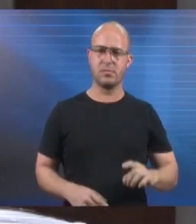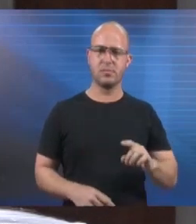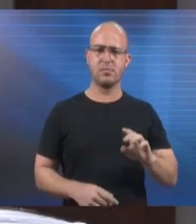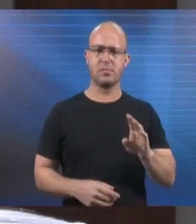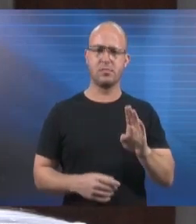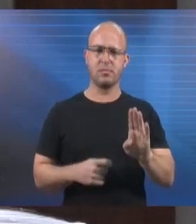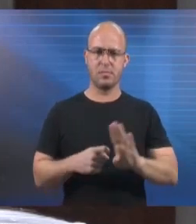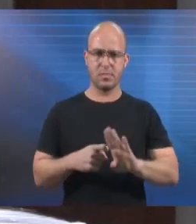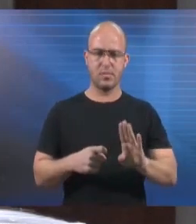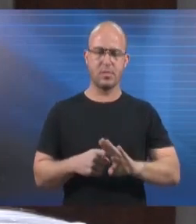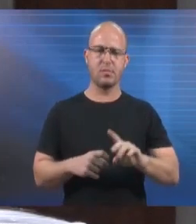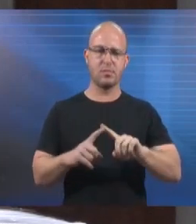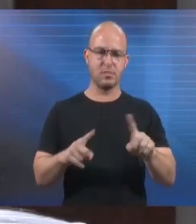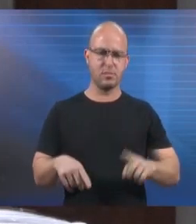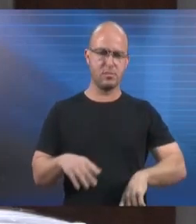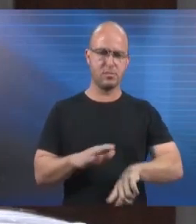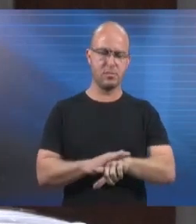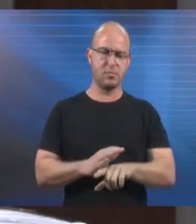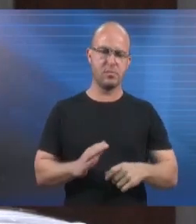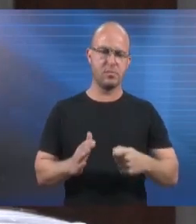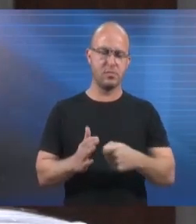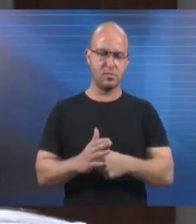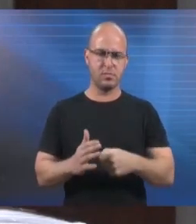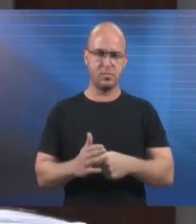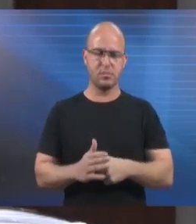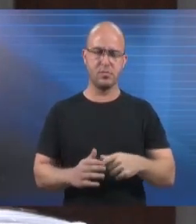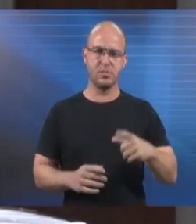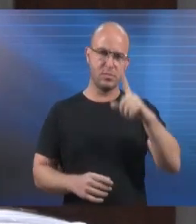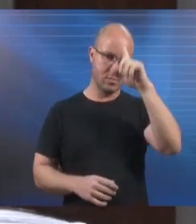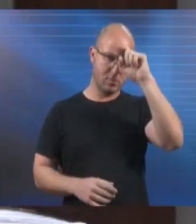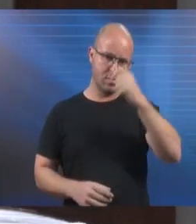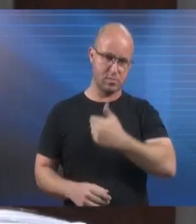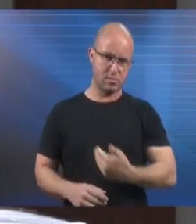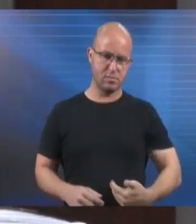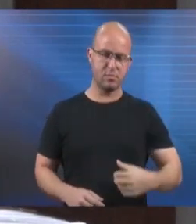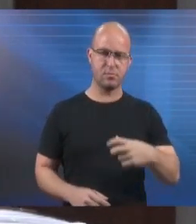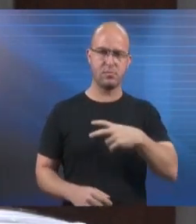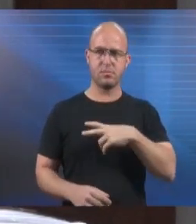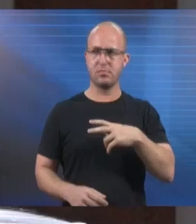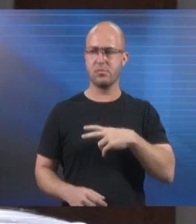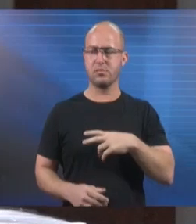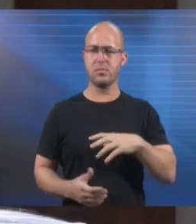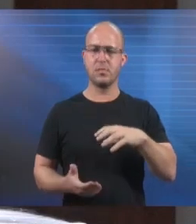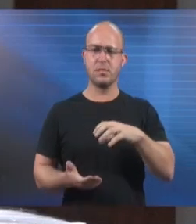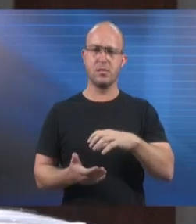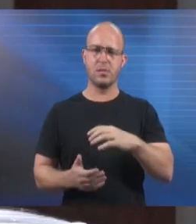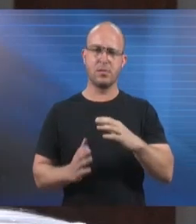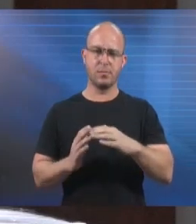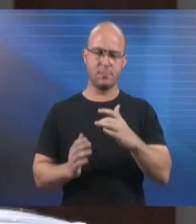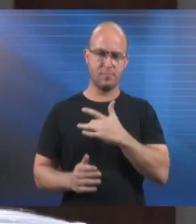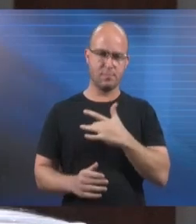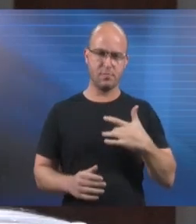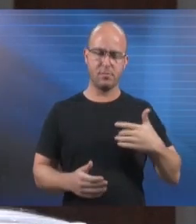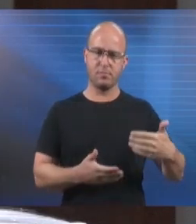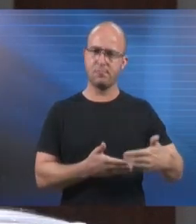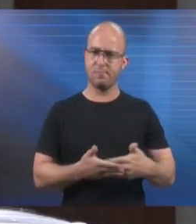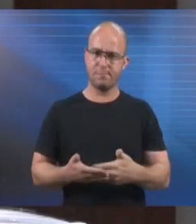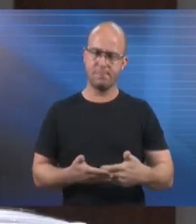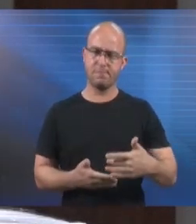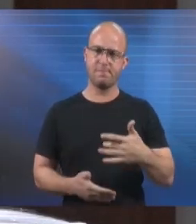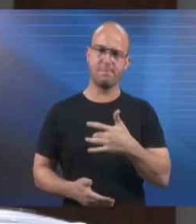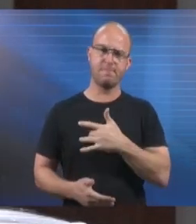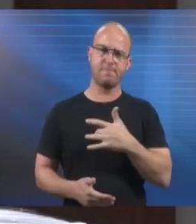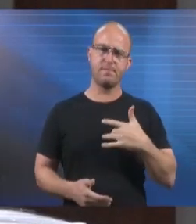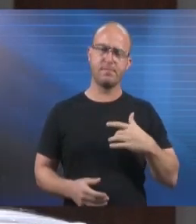Bernardo projeto de lei que dispõe sobre a obrigatoriedade dos hospitais públicos e privados unidades básicas de saúde maternidades públicas e